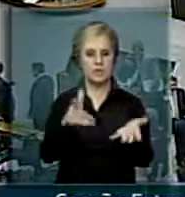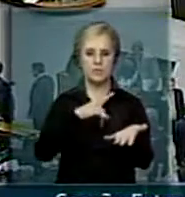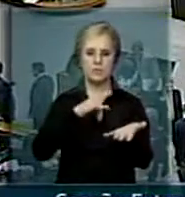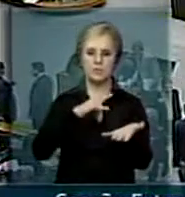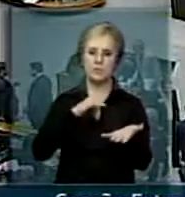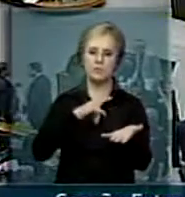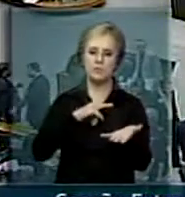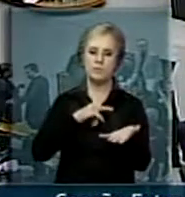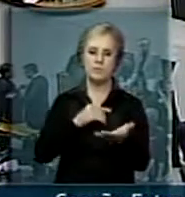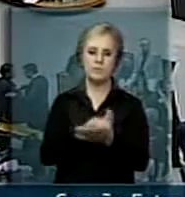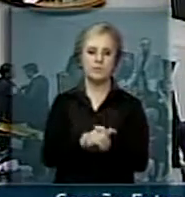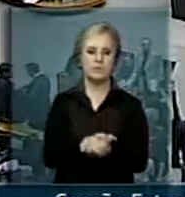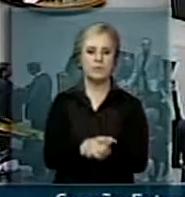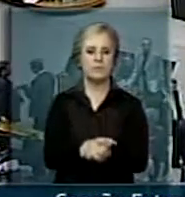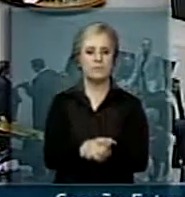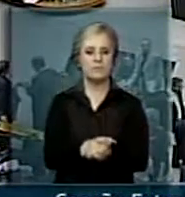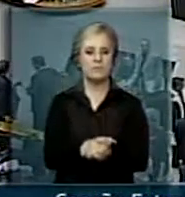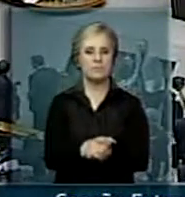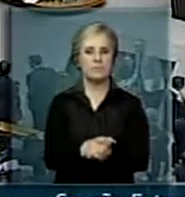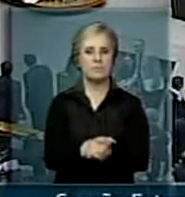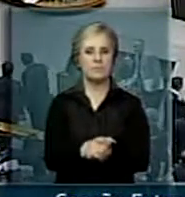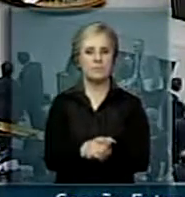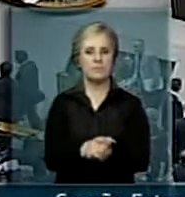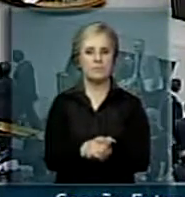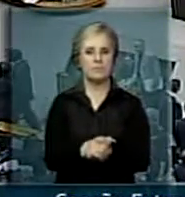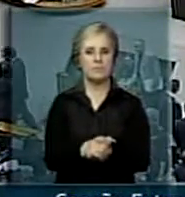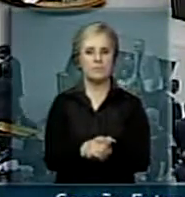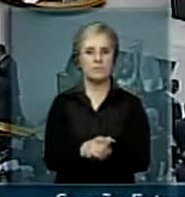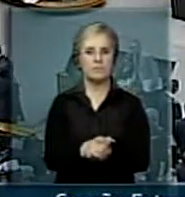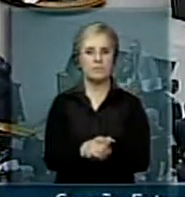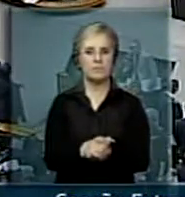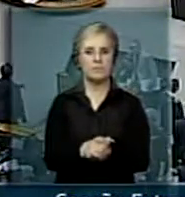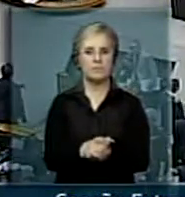gostaria de conhecer o texto integralmente. Declaro encerrada...